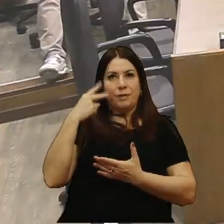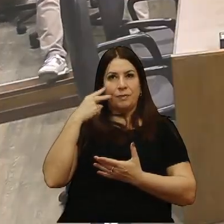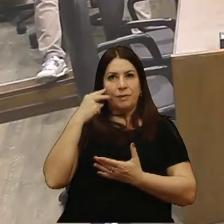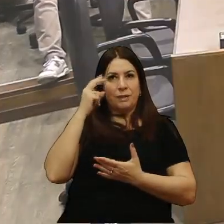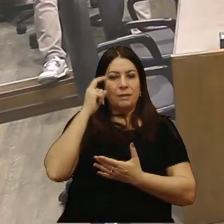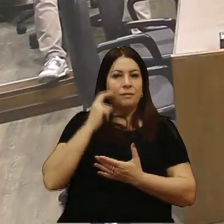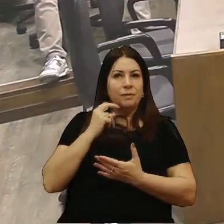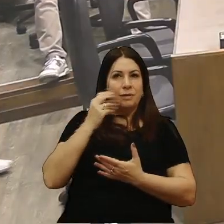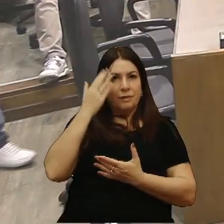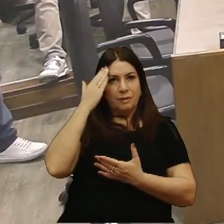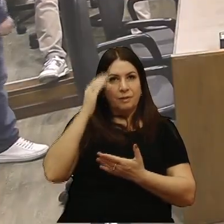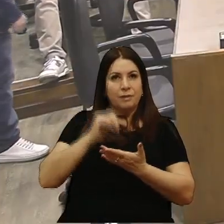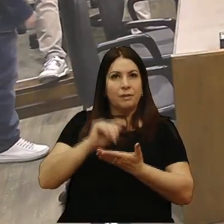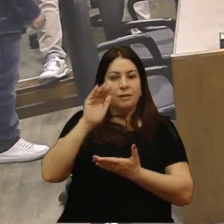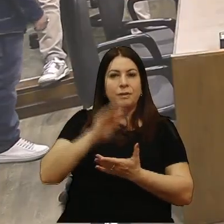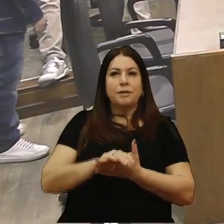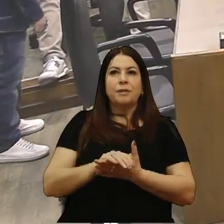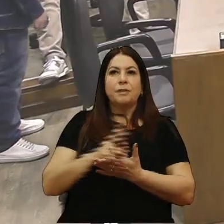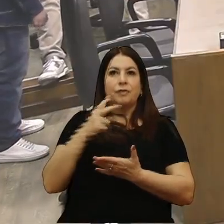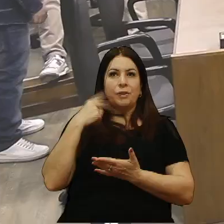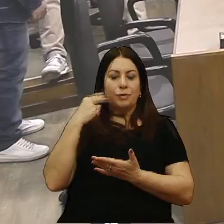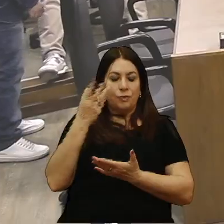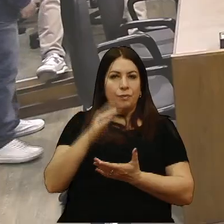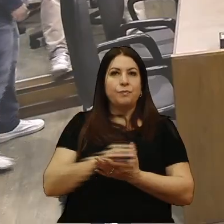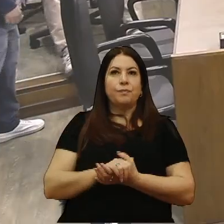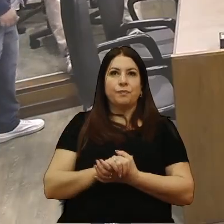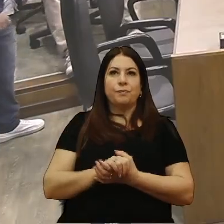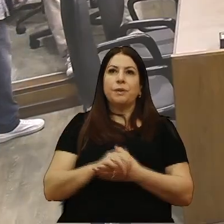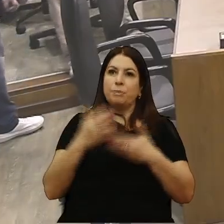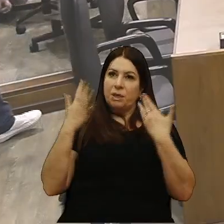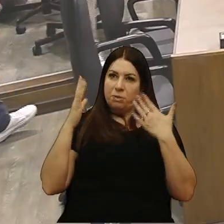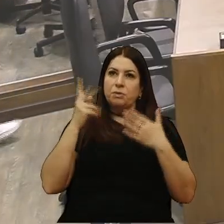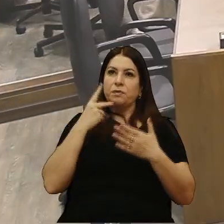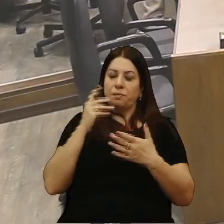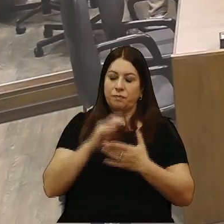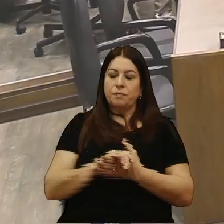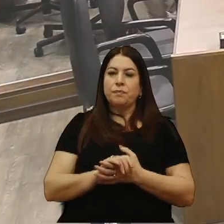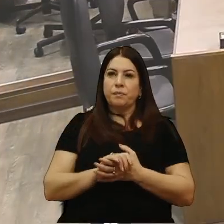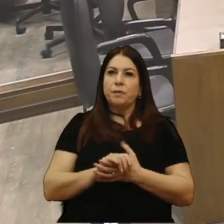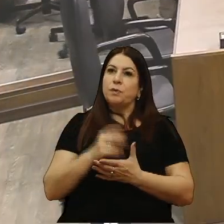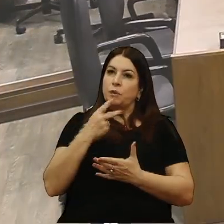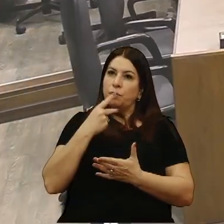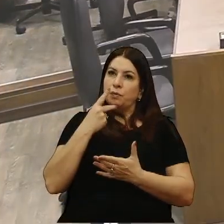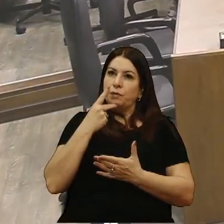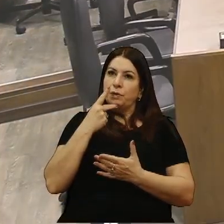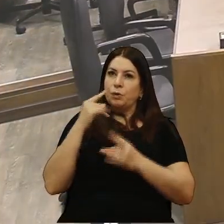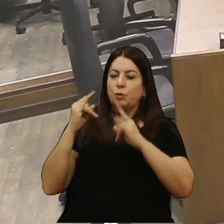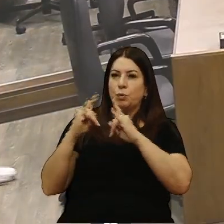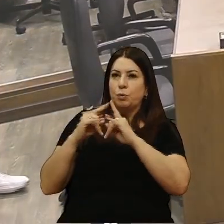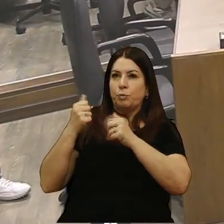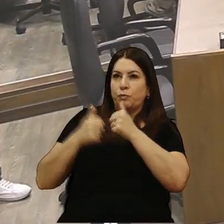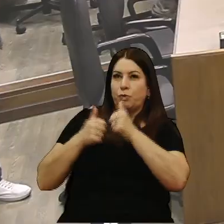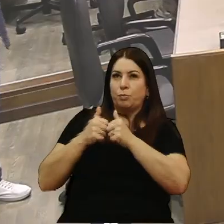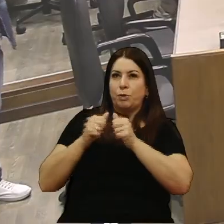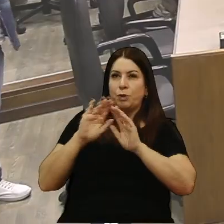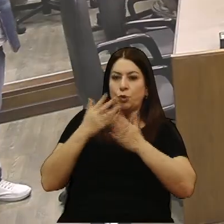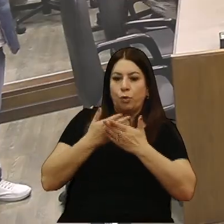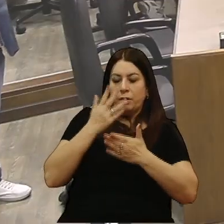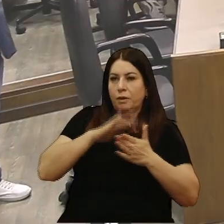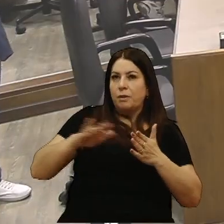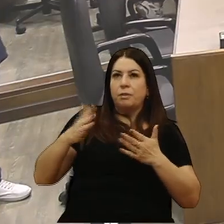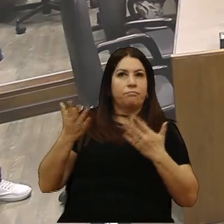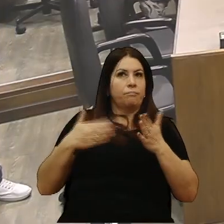Santos. Peço uma parte, quando possível. Vereador, parabéns pela sua fala. E quando o senhor fala do clube de futebol, a escolinha, seja onde